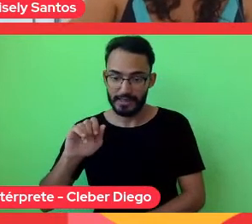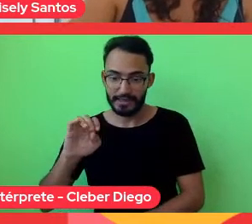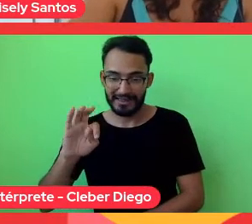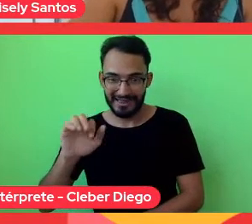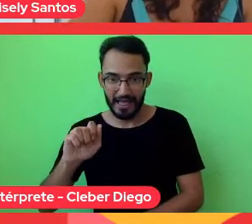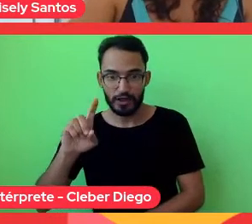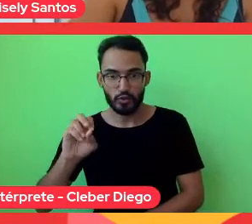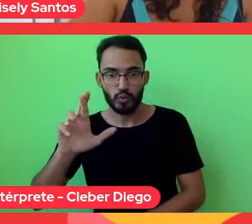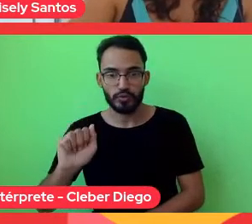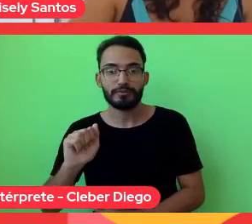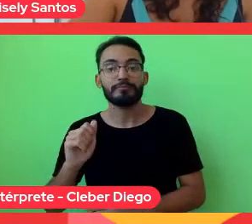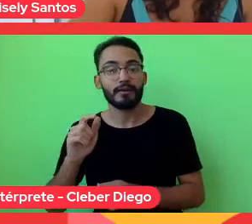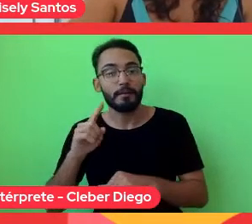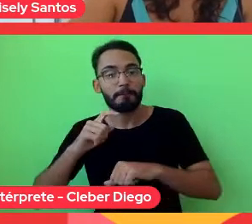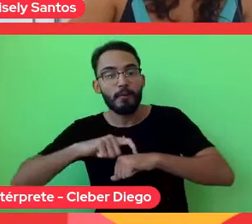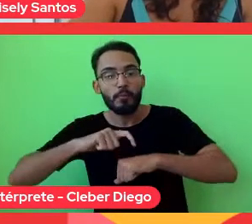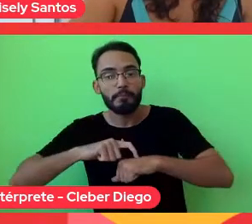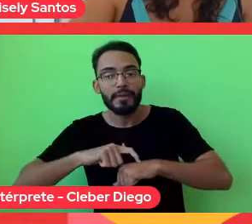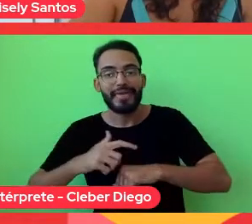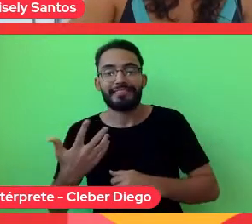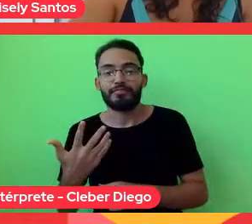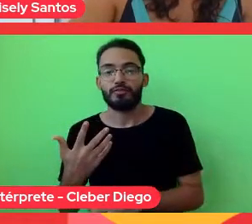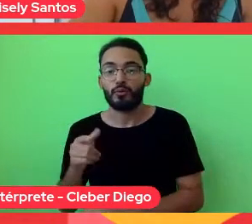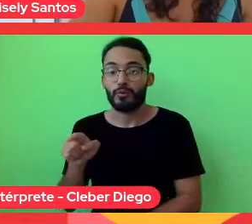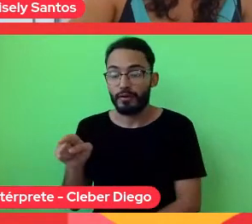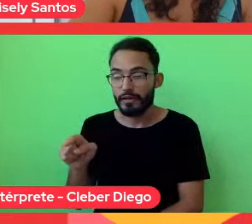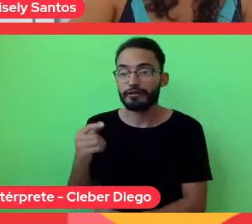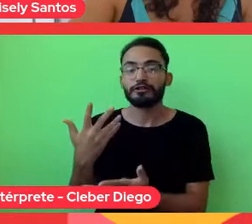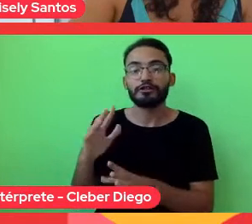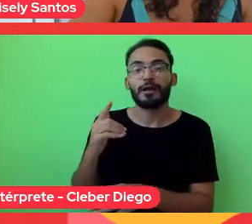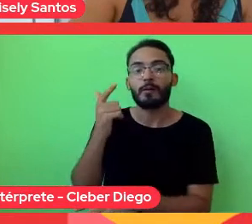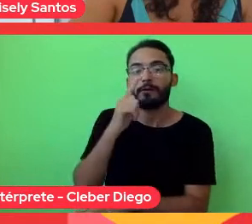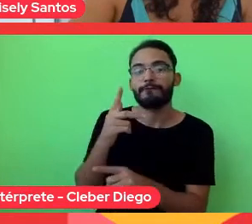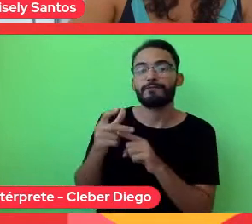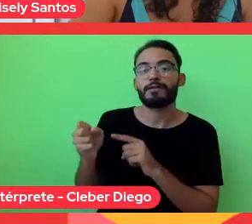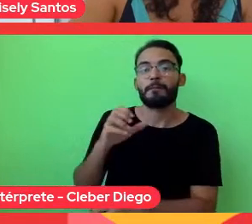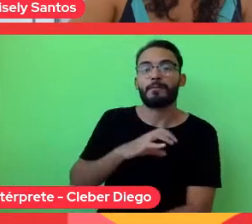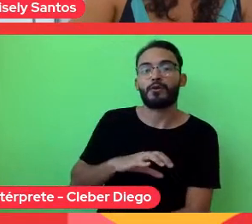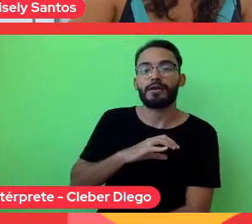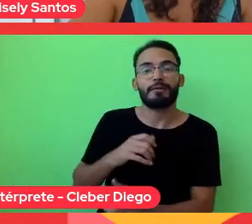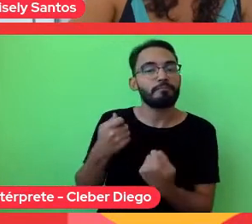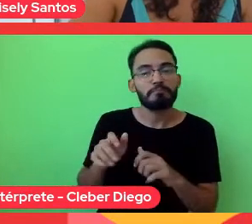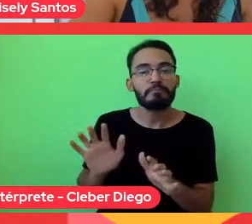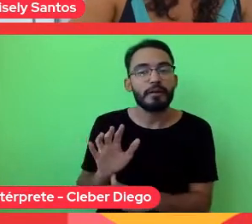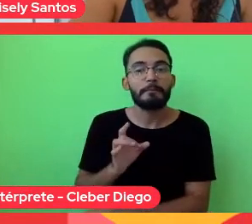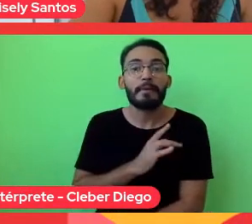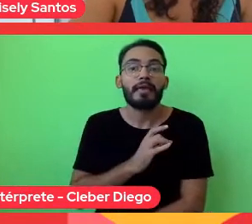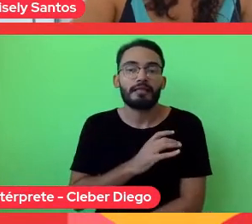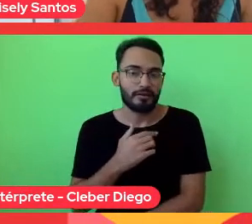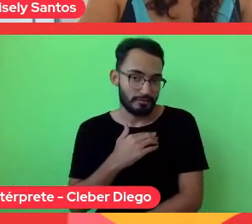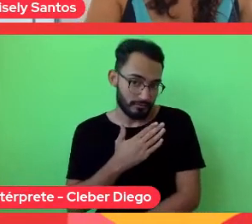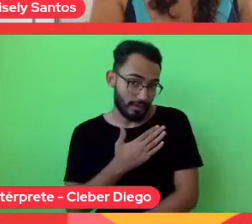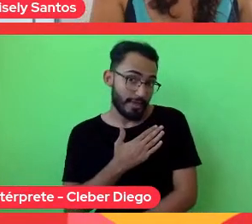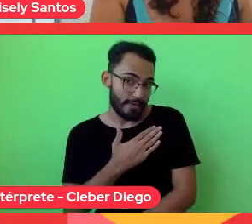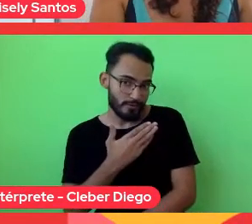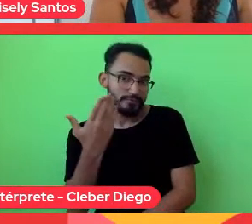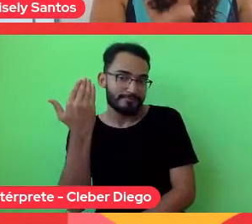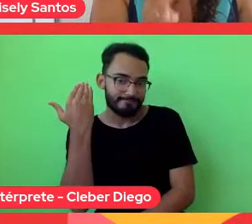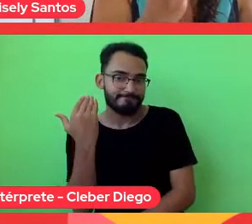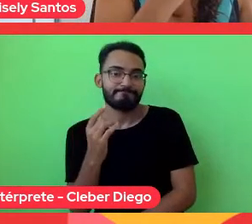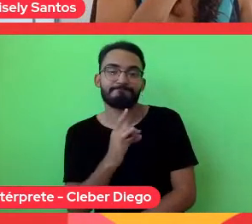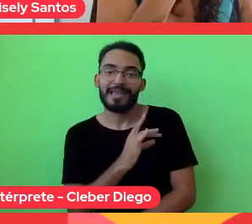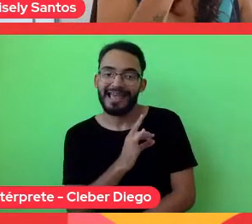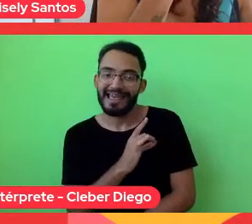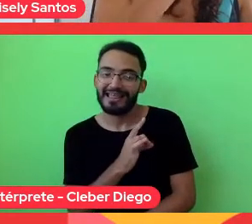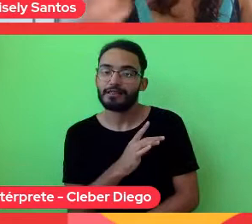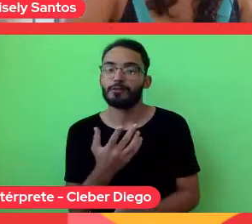ali do próprio workshop que você já vivenciou ele em português. Então, não precisa ter esse medo. E eu tinha muito receio por medo